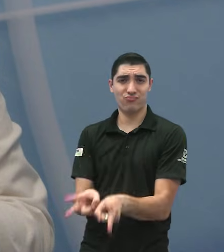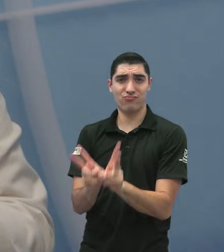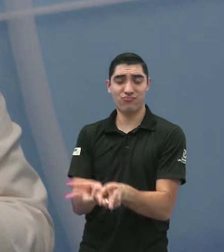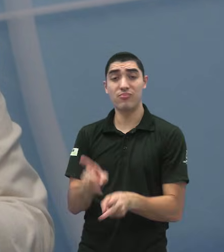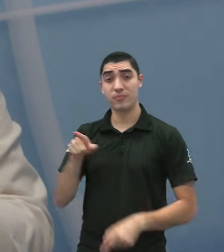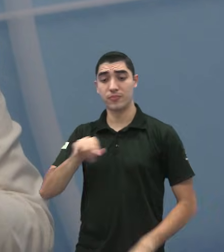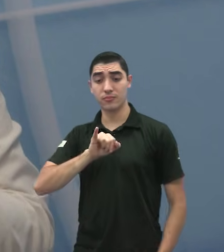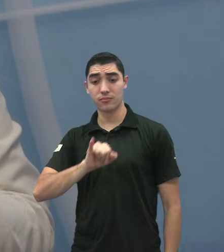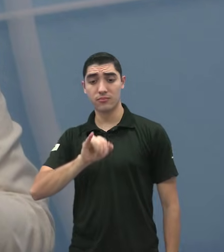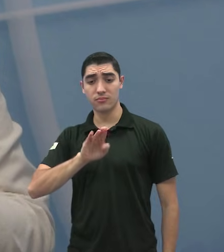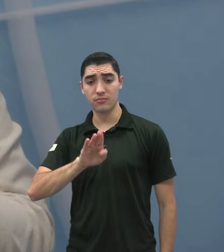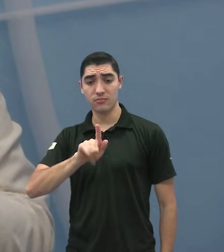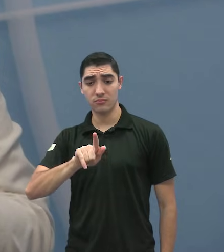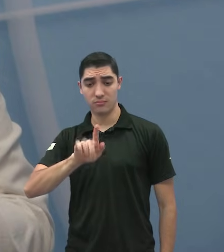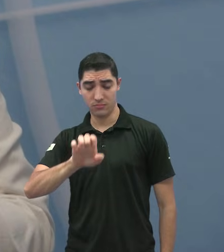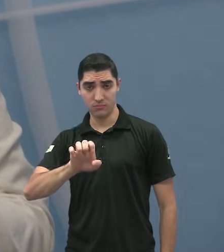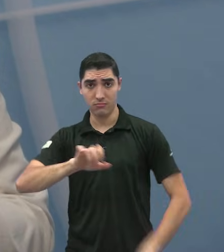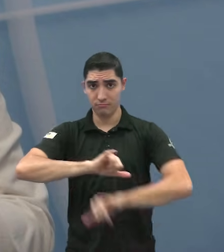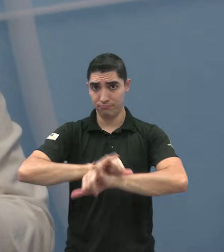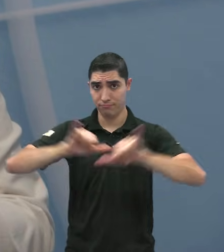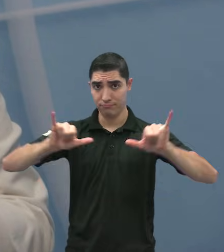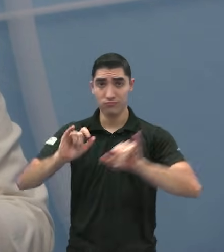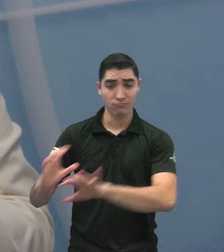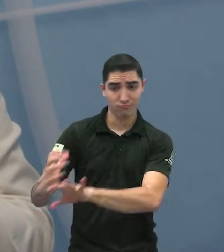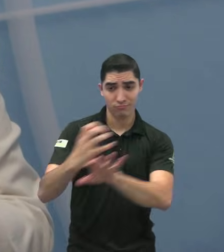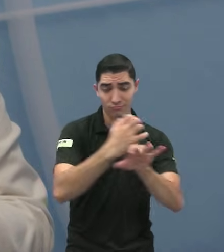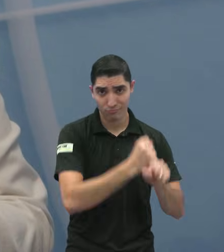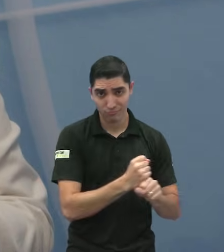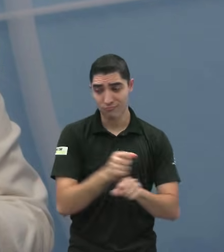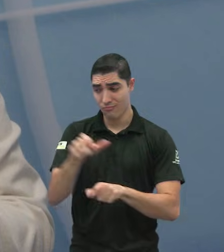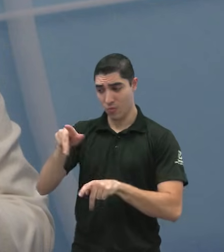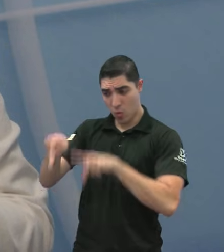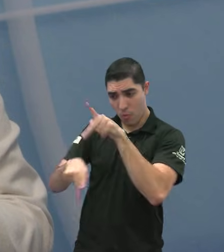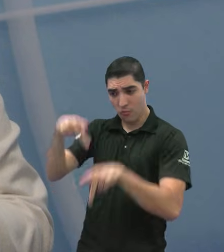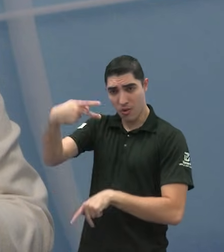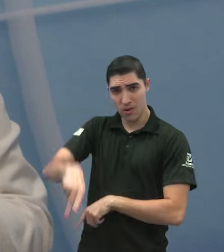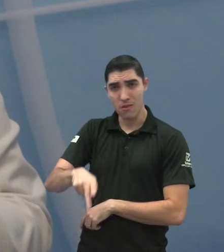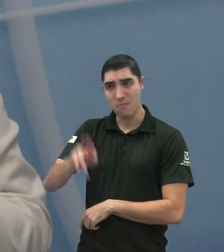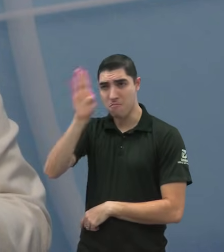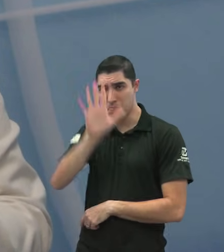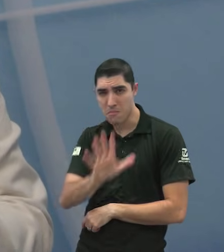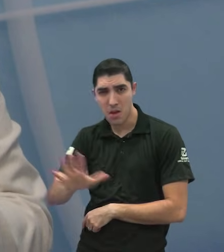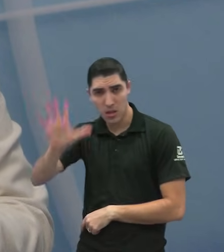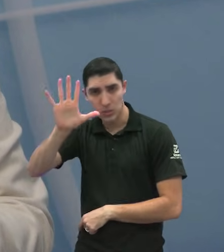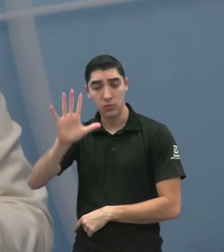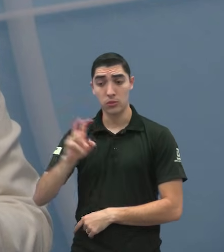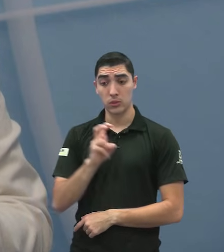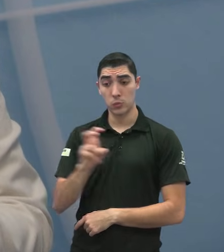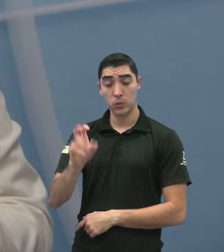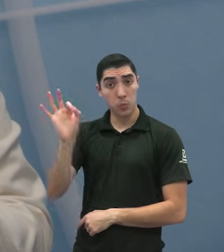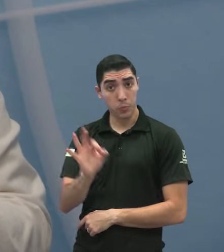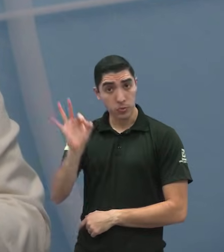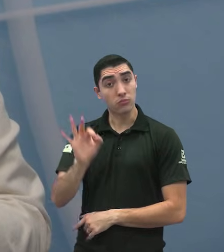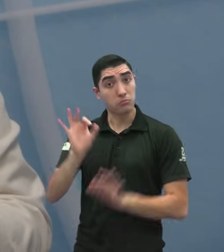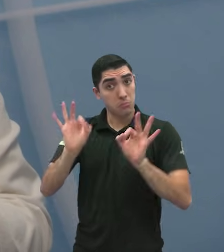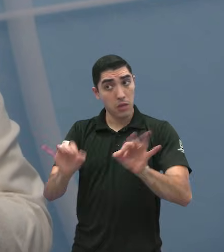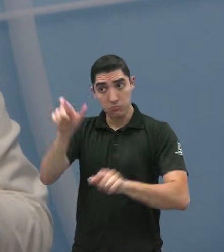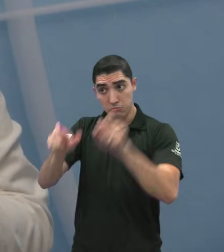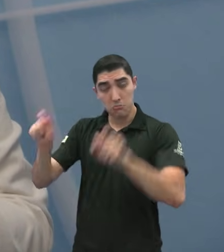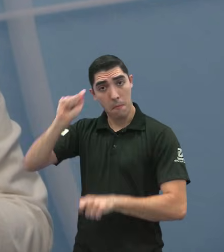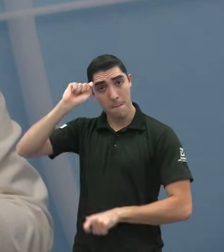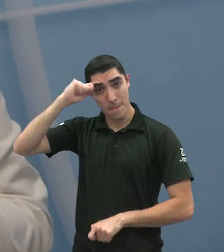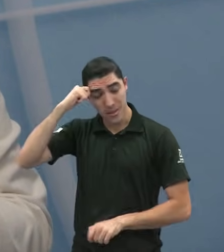o IBGE, mais de 55% da população brasileira se declara negra, mas menos